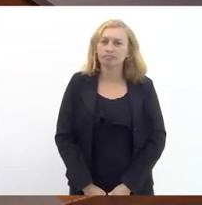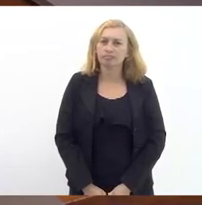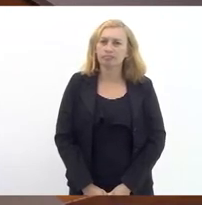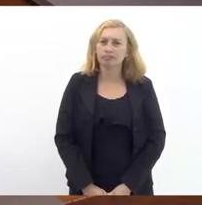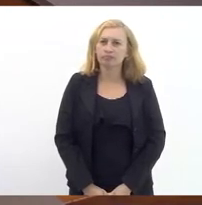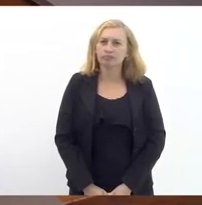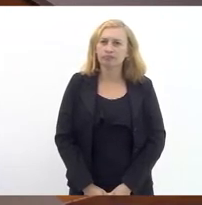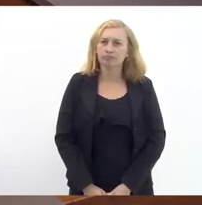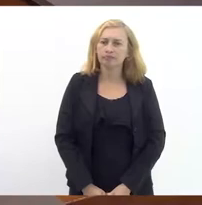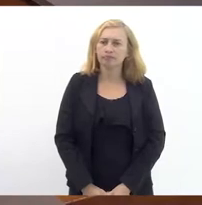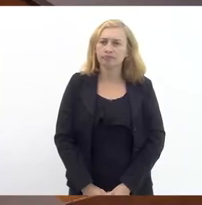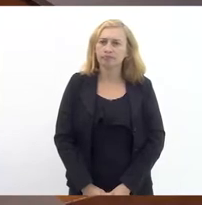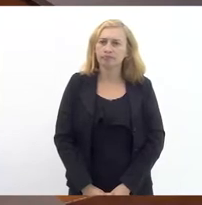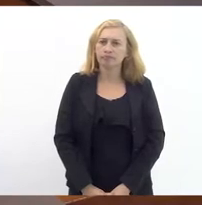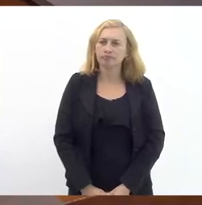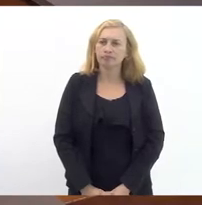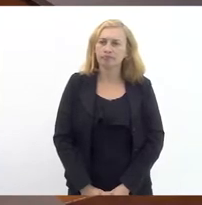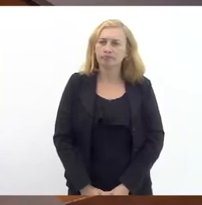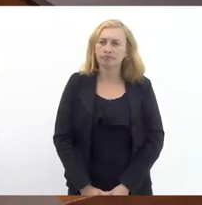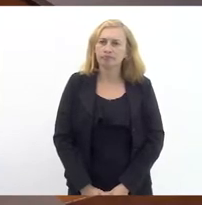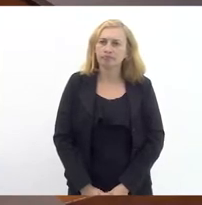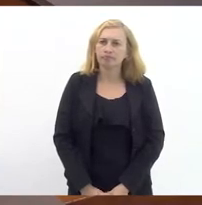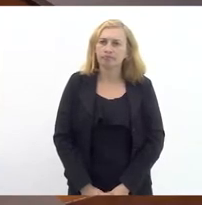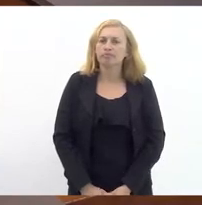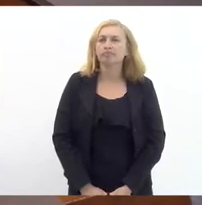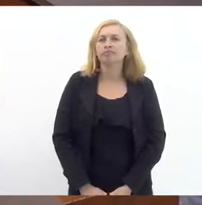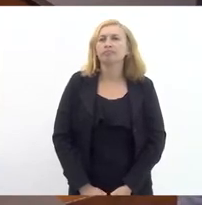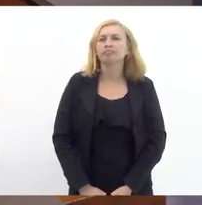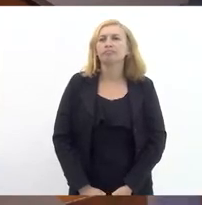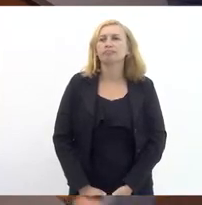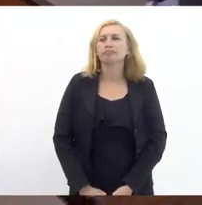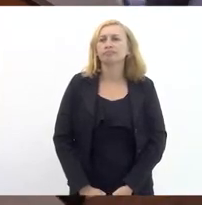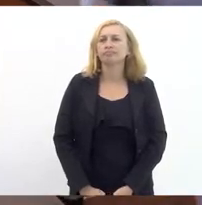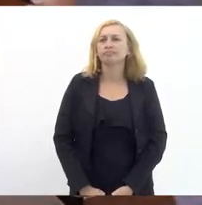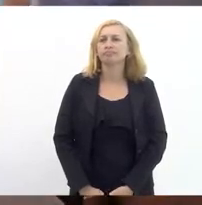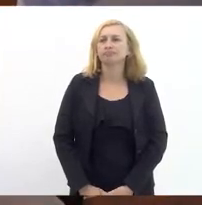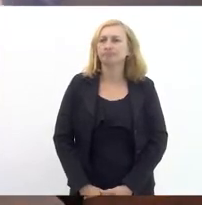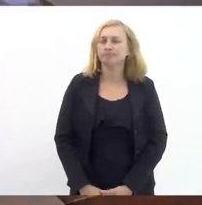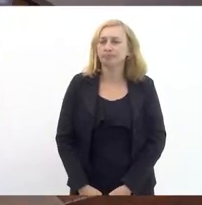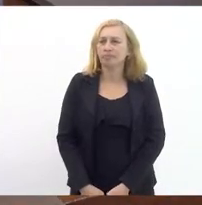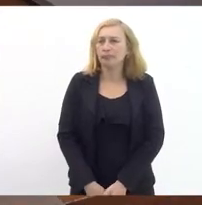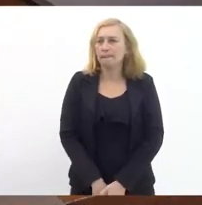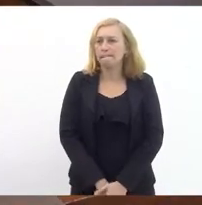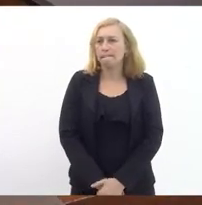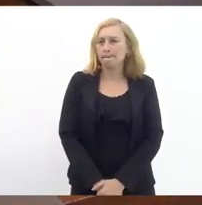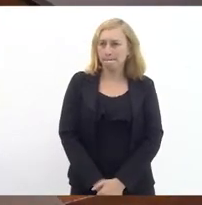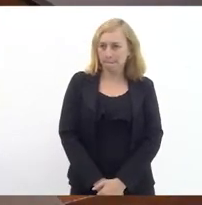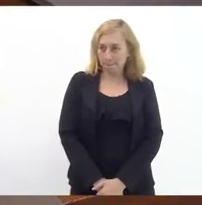está, se não está.